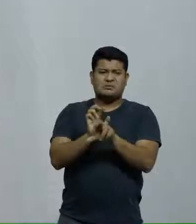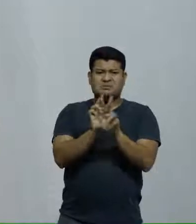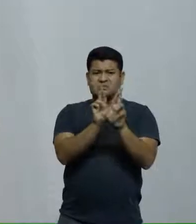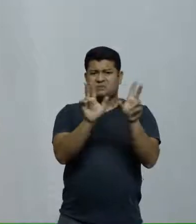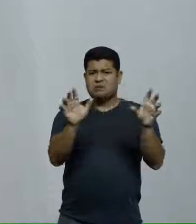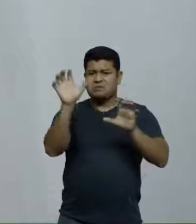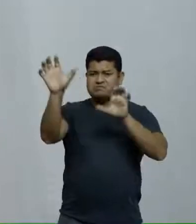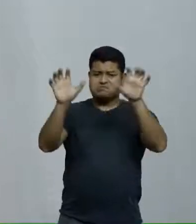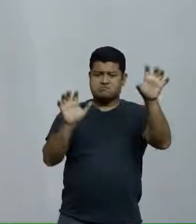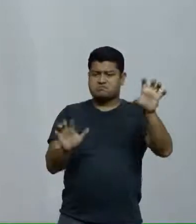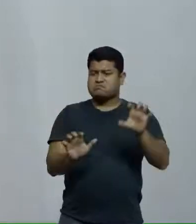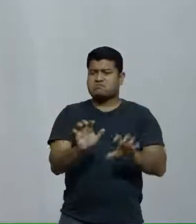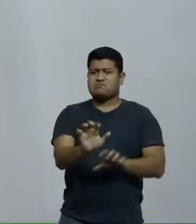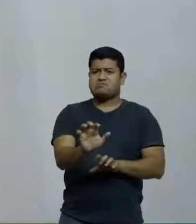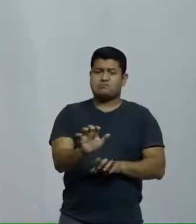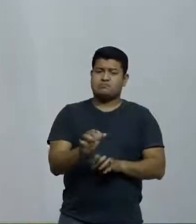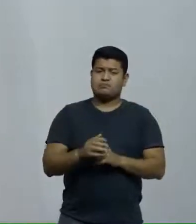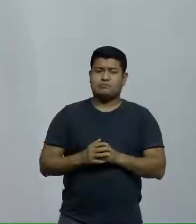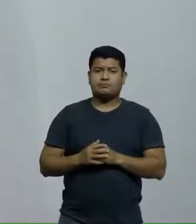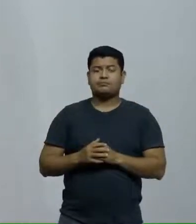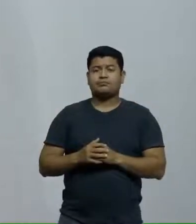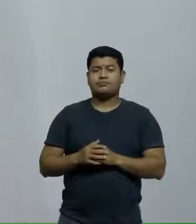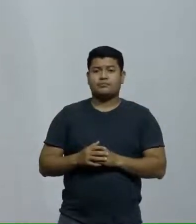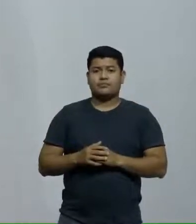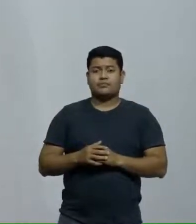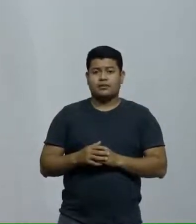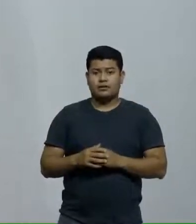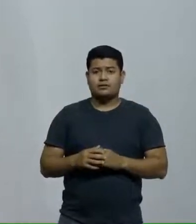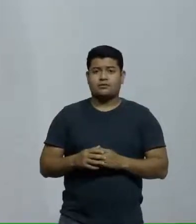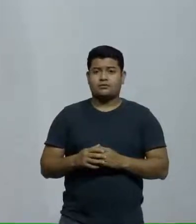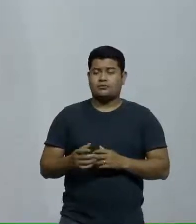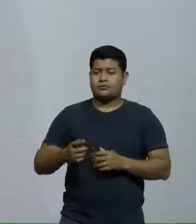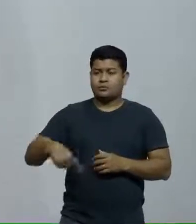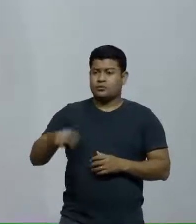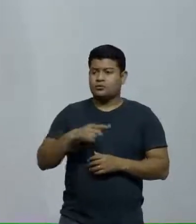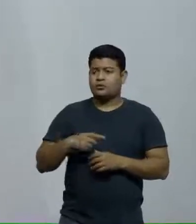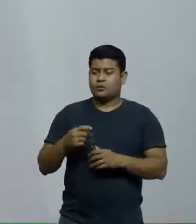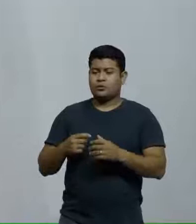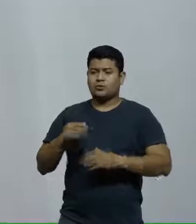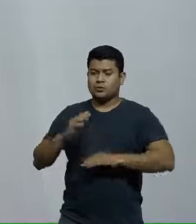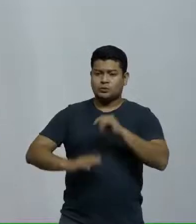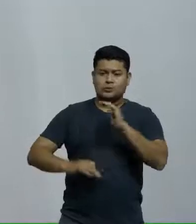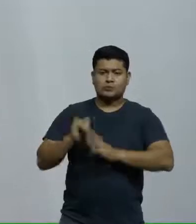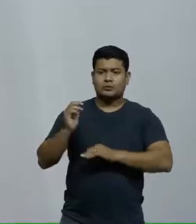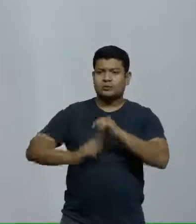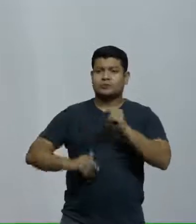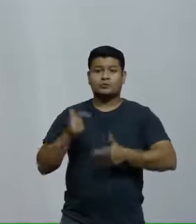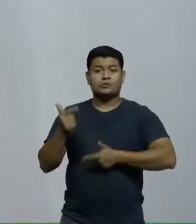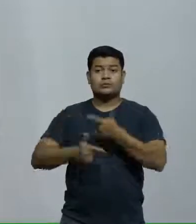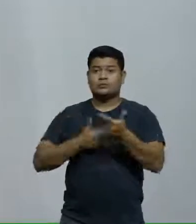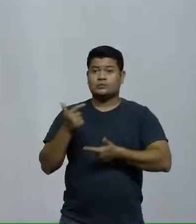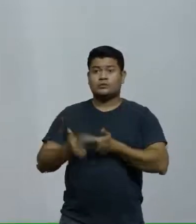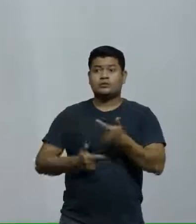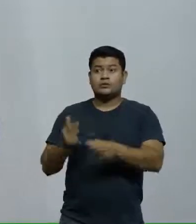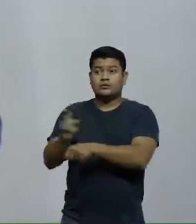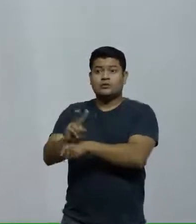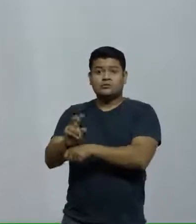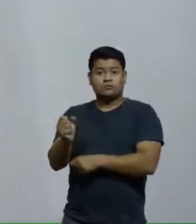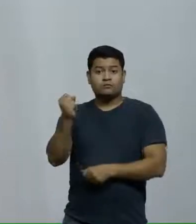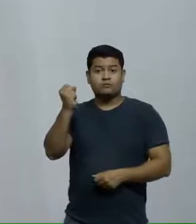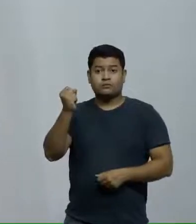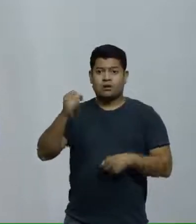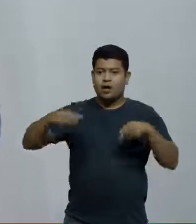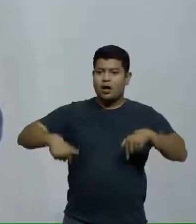e a gente é muito atuante nessa questão dos pré-medidos. Também nós fiscalizamos com bastante força aqui em Santa Catarina